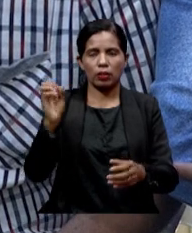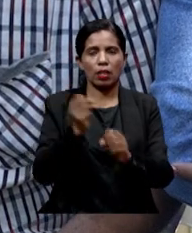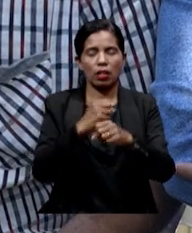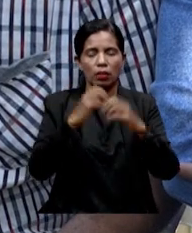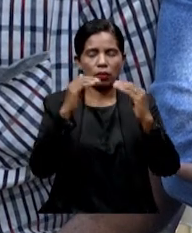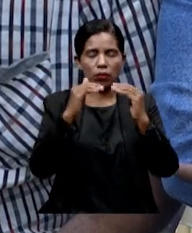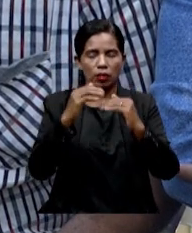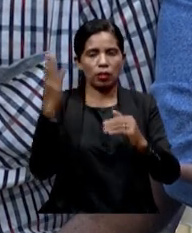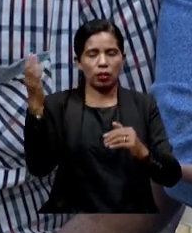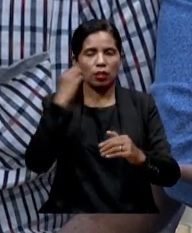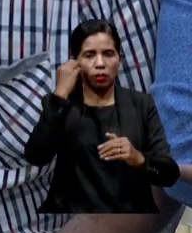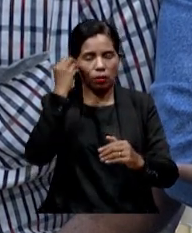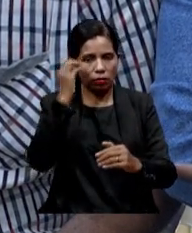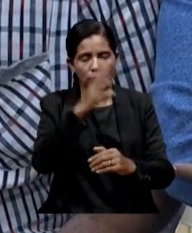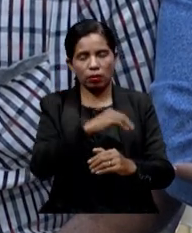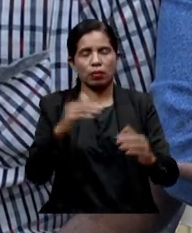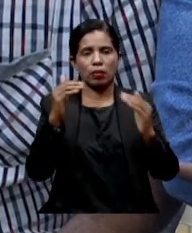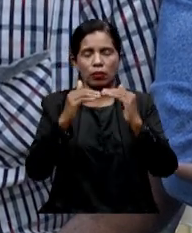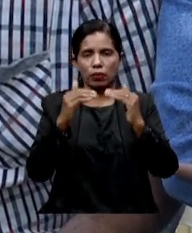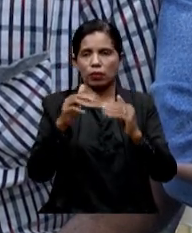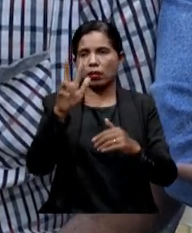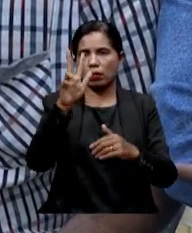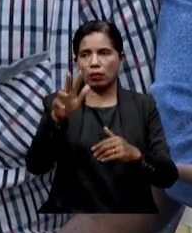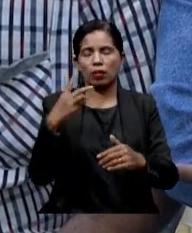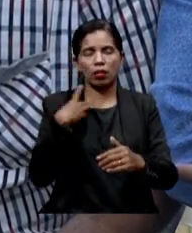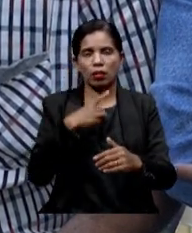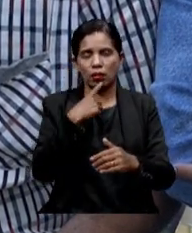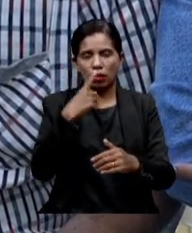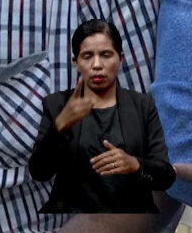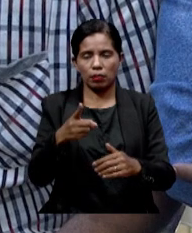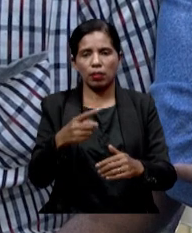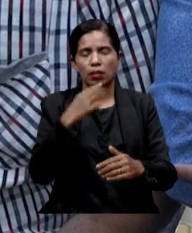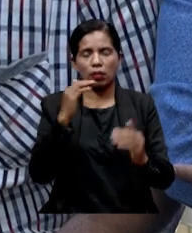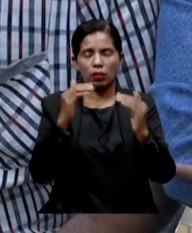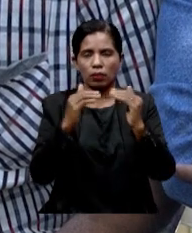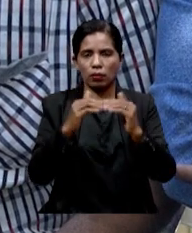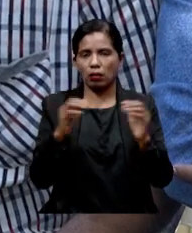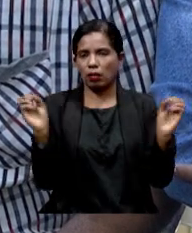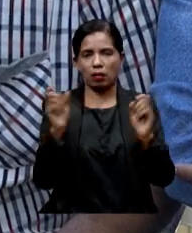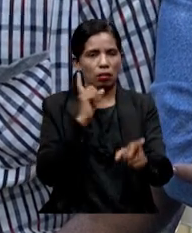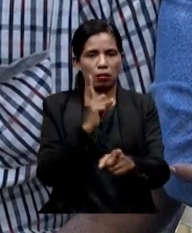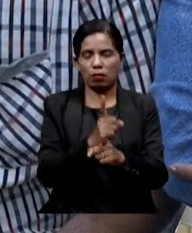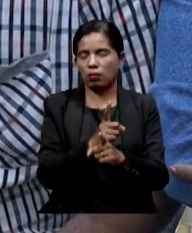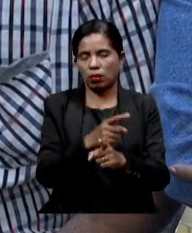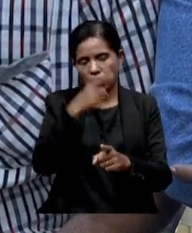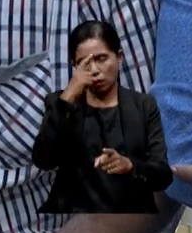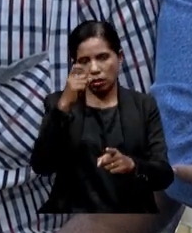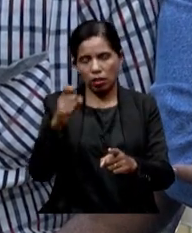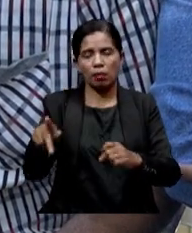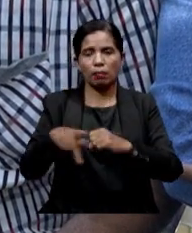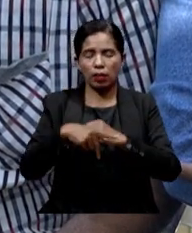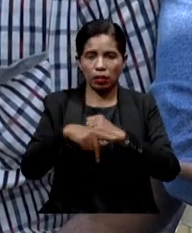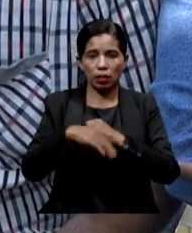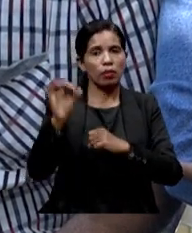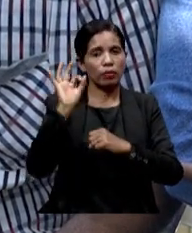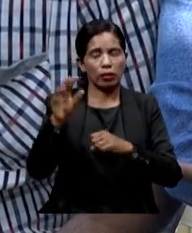uma. Nebe hanarang kongresu datolu ne. Ami konsidere kongresu ne invalido. Tamba, partidu Frente Mudança